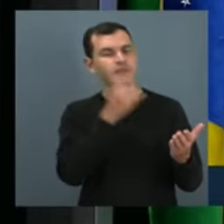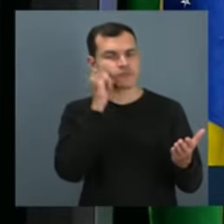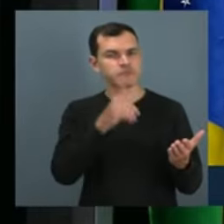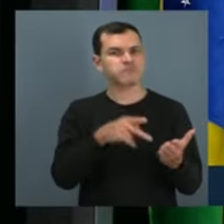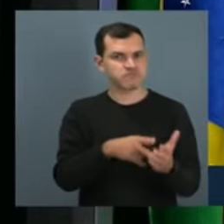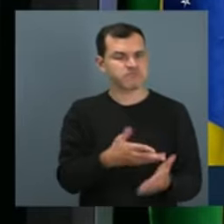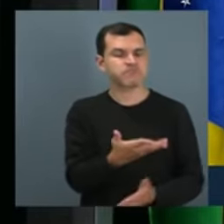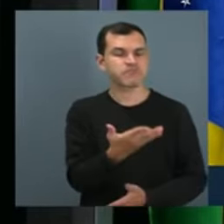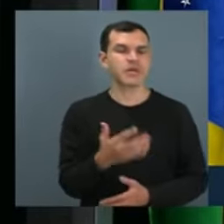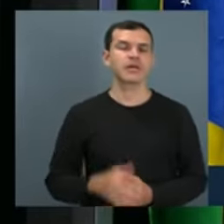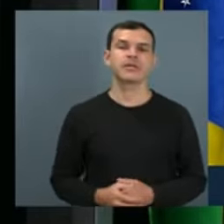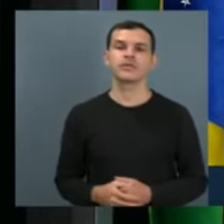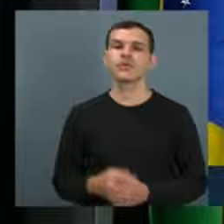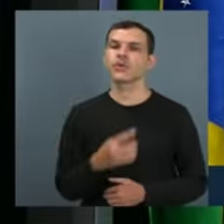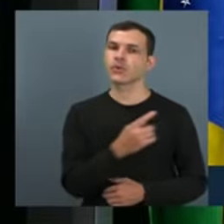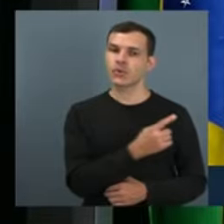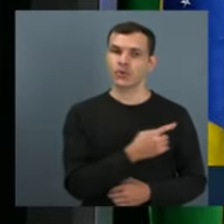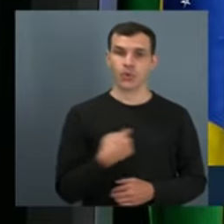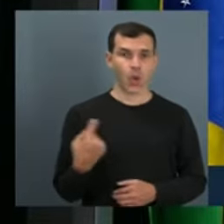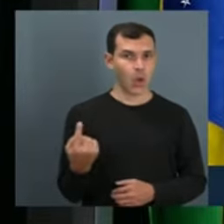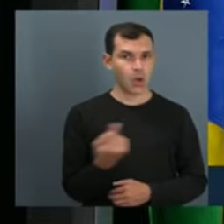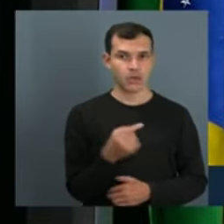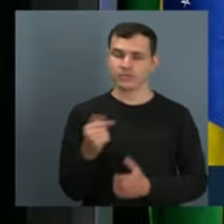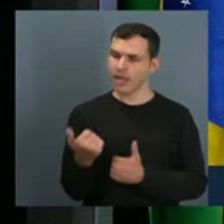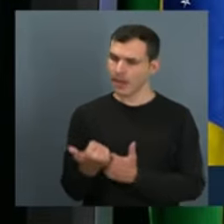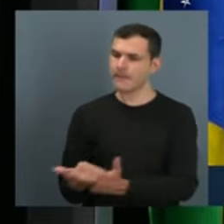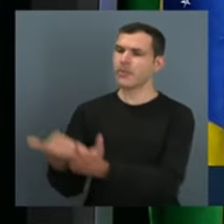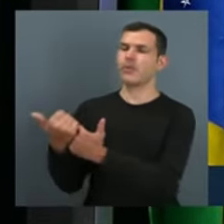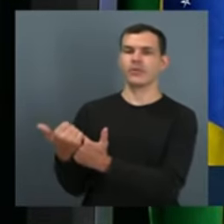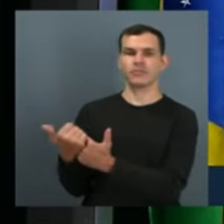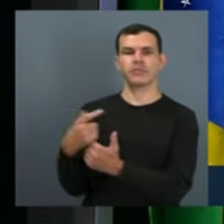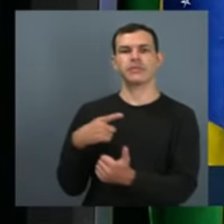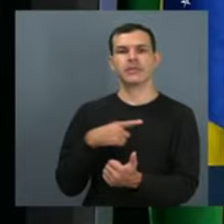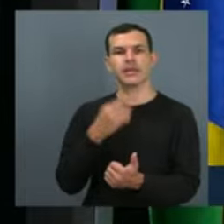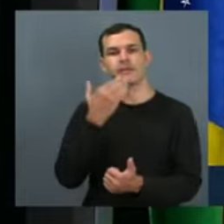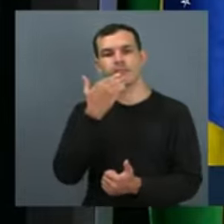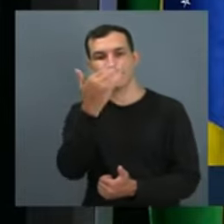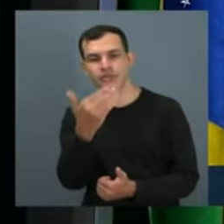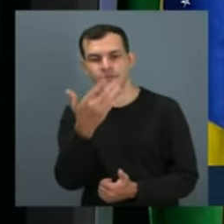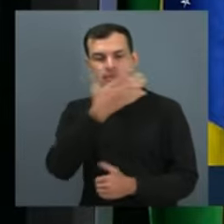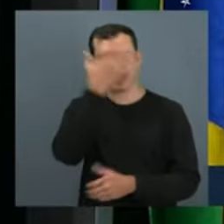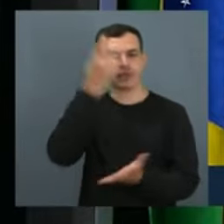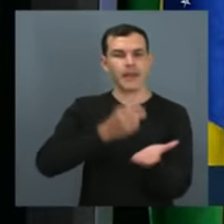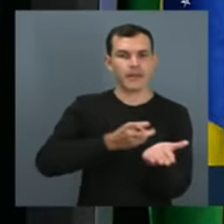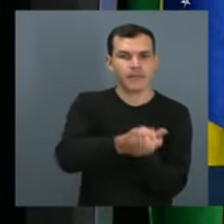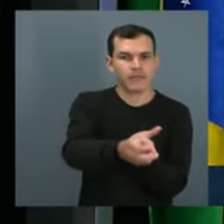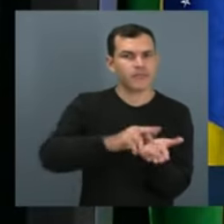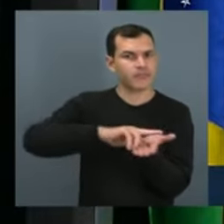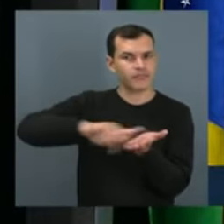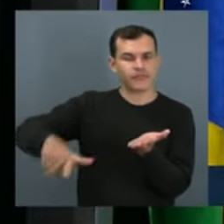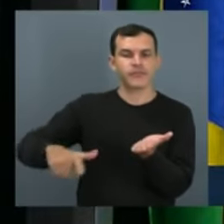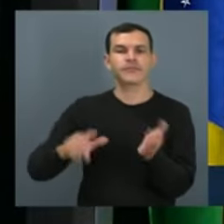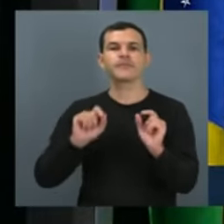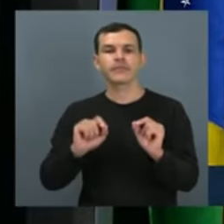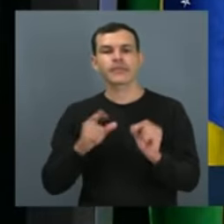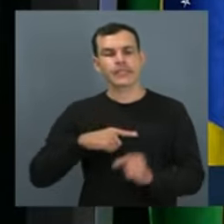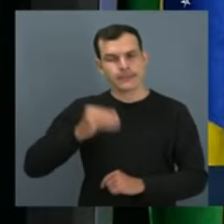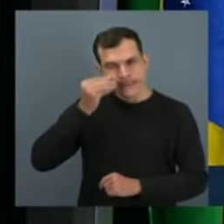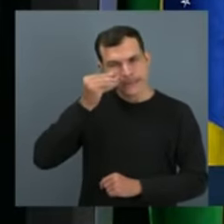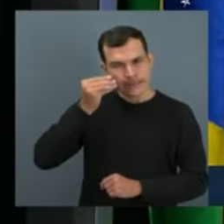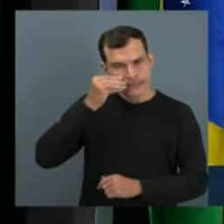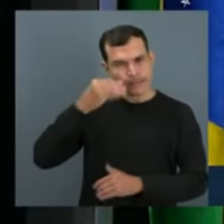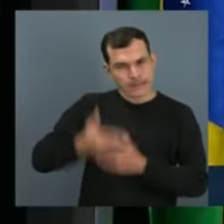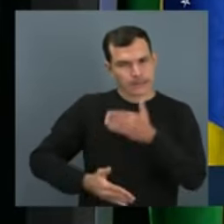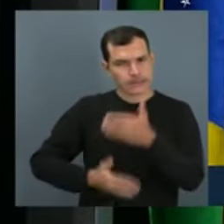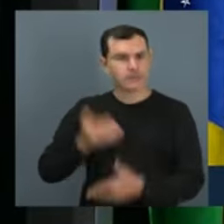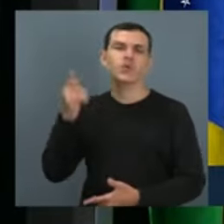hoje, denunciando, pedindo aqui impeachment. E água mole em pedra dura, tanto bate até que fura. Nós vamos